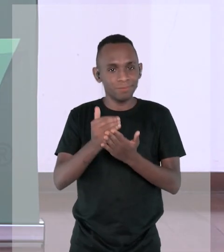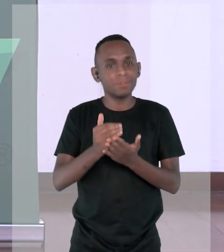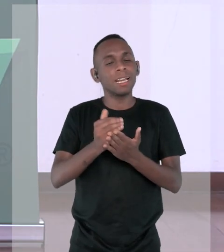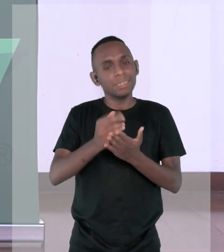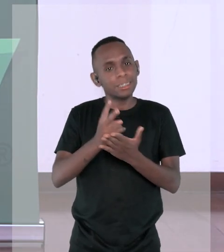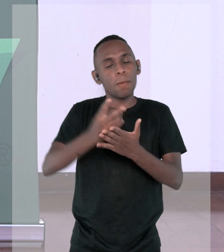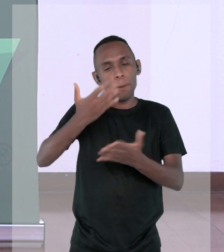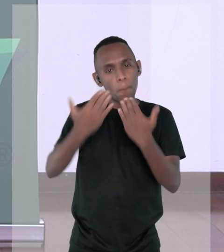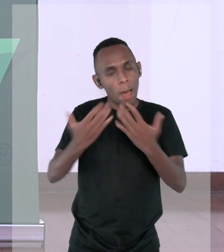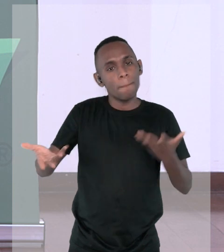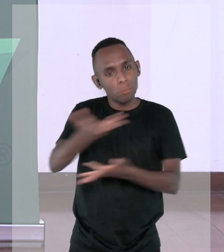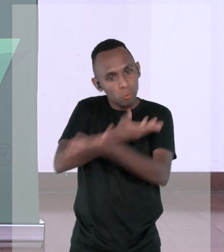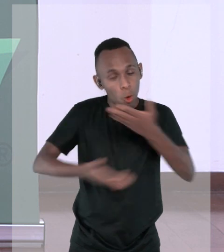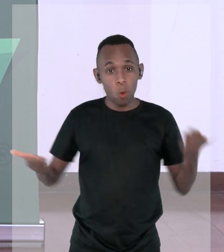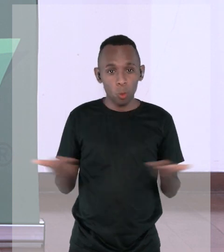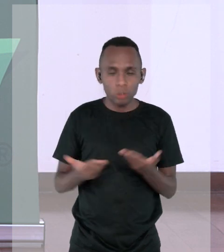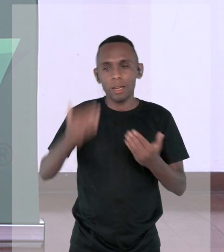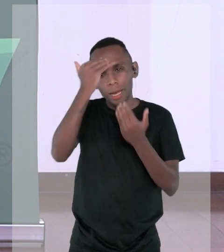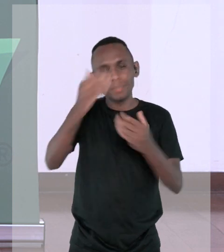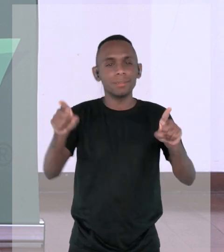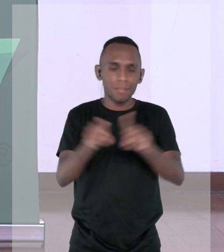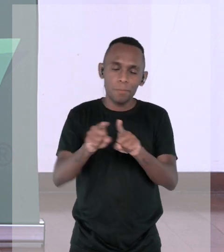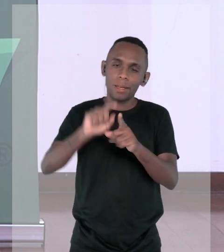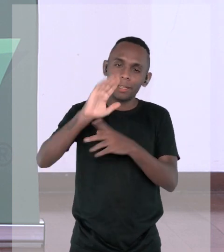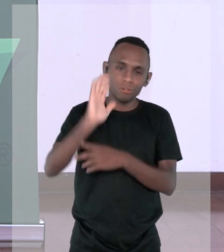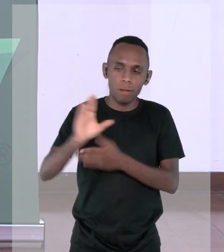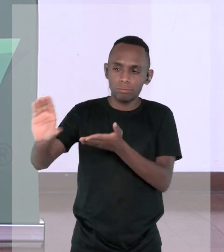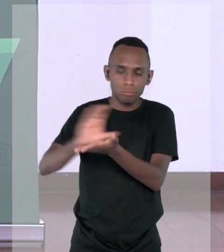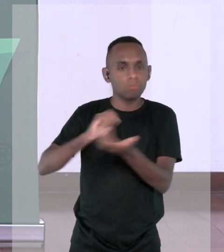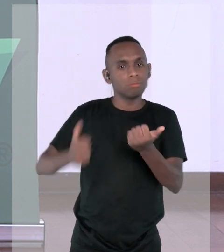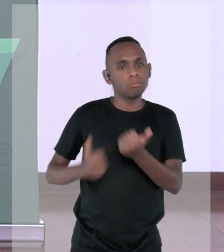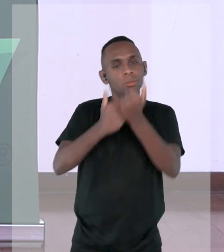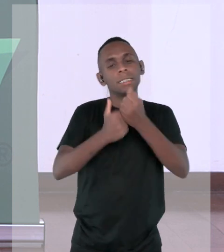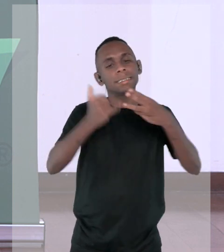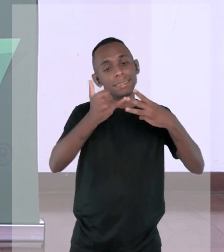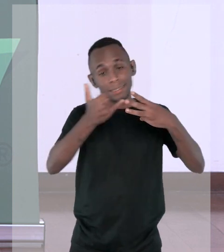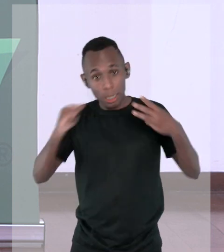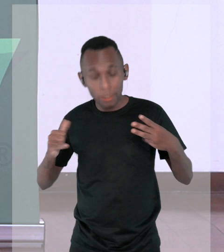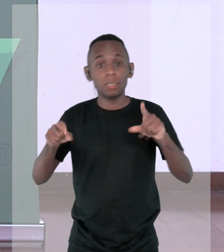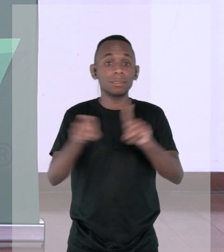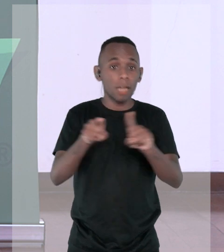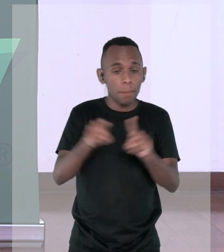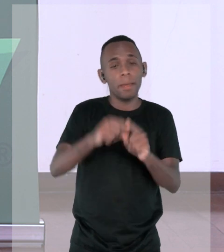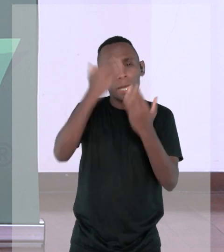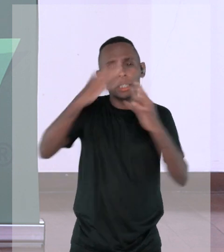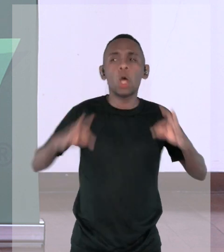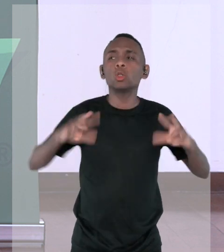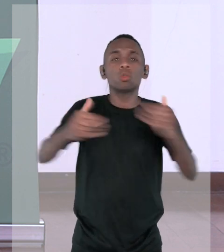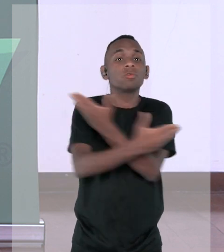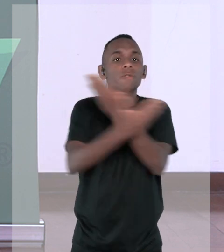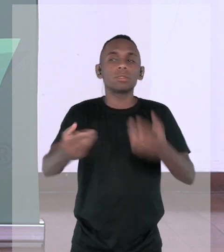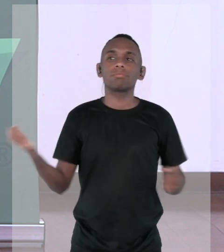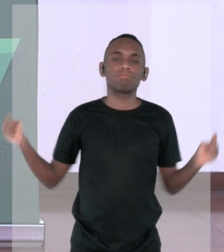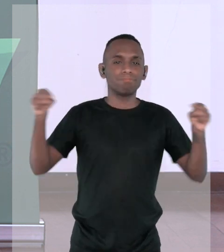ao Sempre um Papo de hoje, agradecendo desde já o patrocínio da CEMIG, agradecendo a todos vocês que